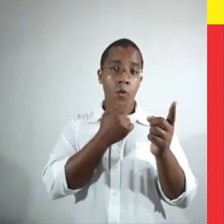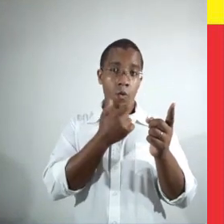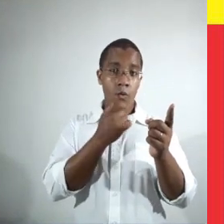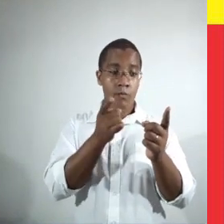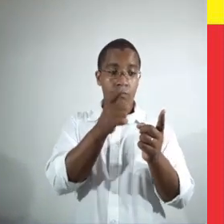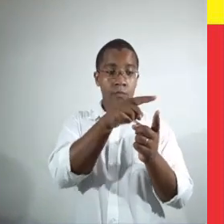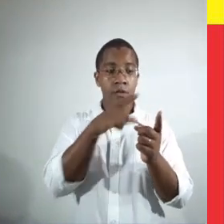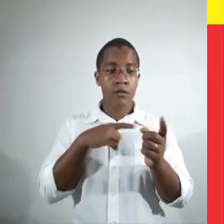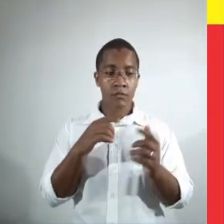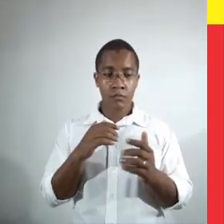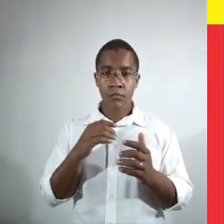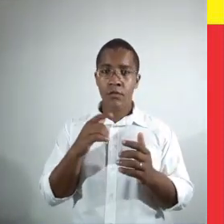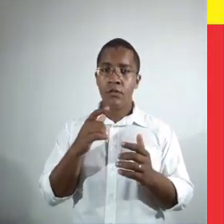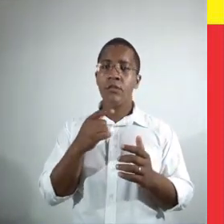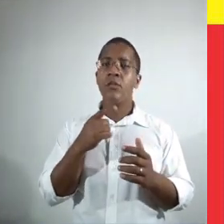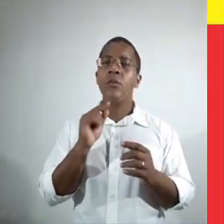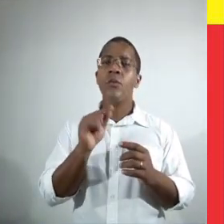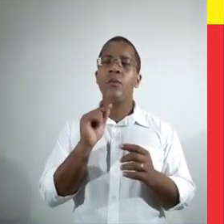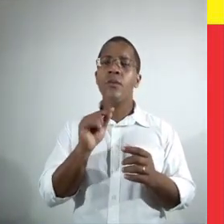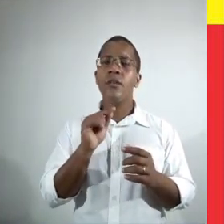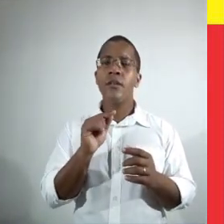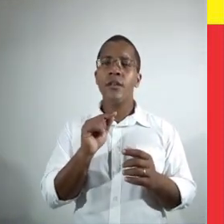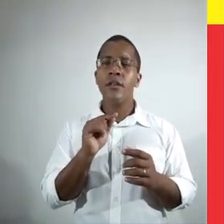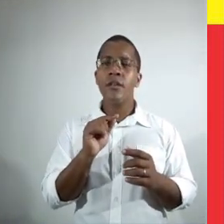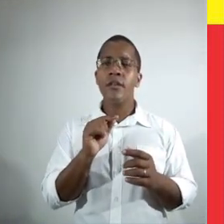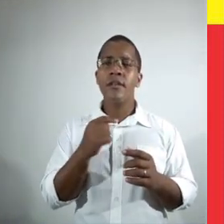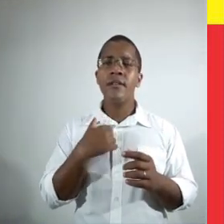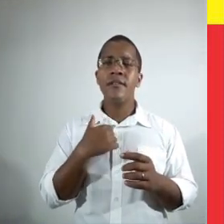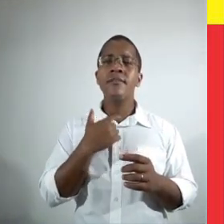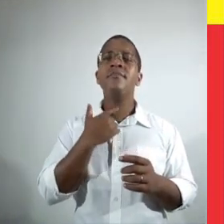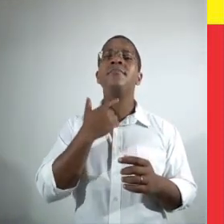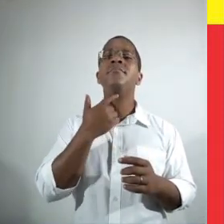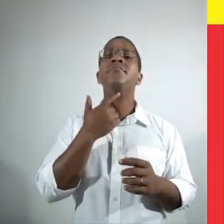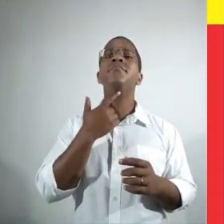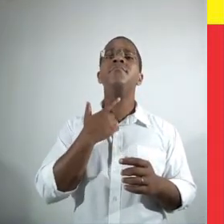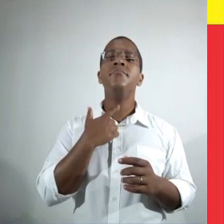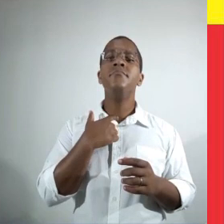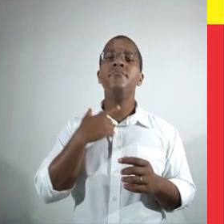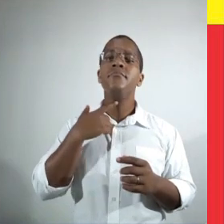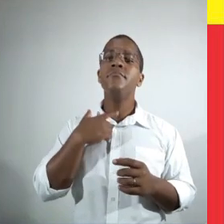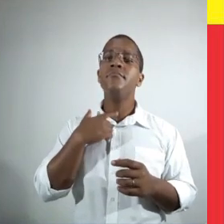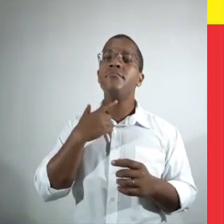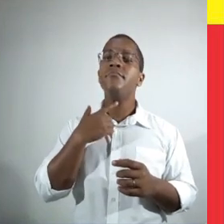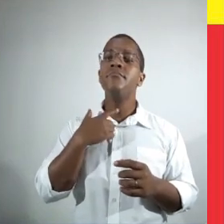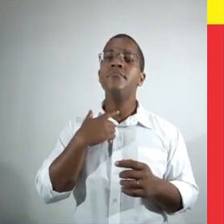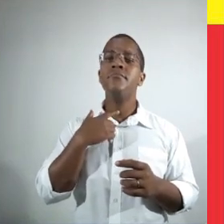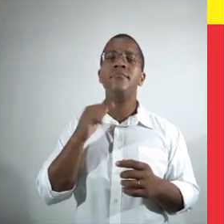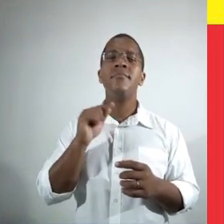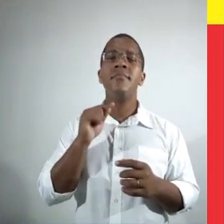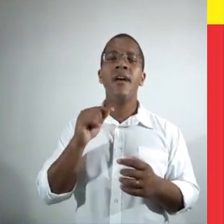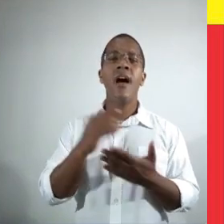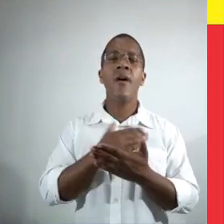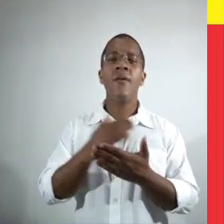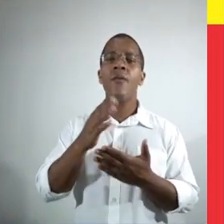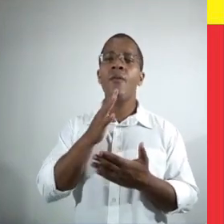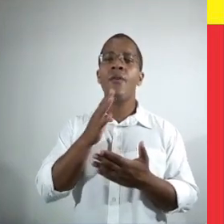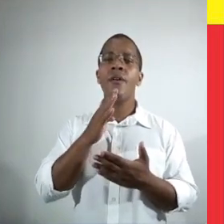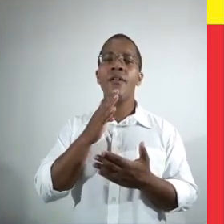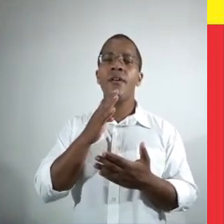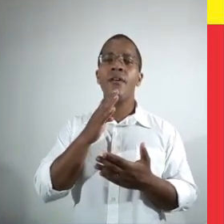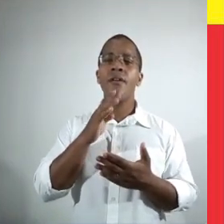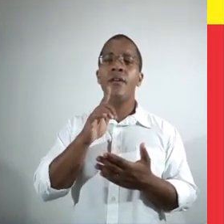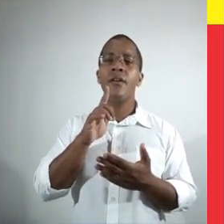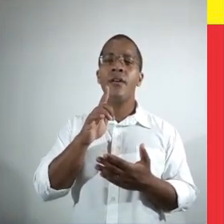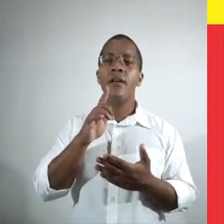menino, né, em que ele desenvolve uma estrutura cartilaginosa aí próximo ao pescoço, que nós chamamos popularmente pomo